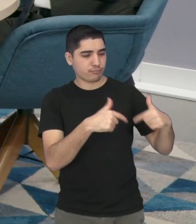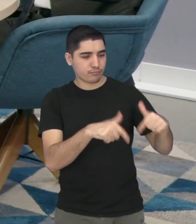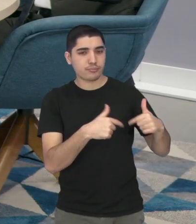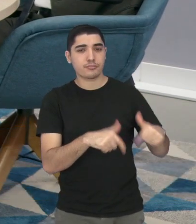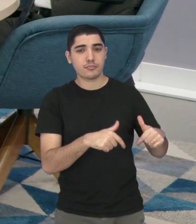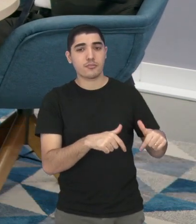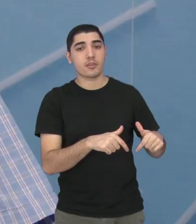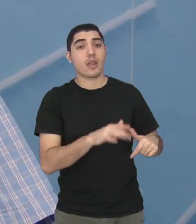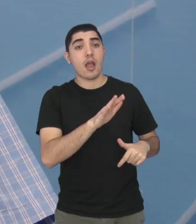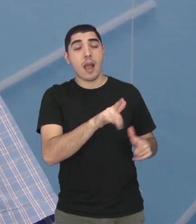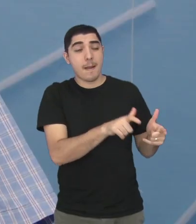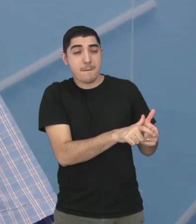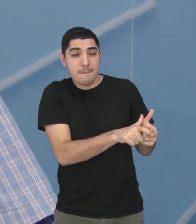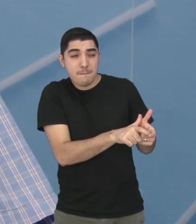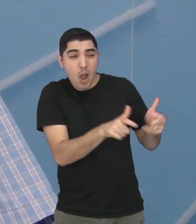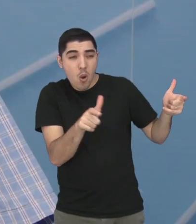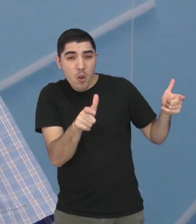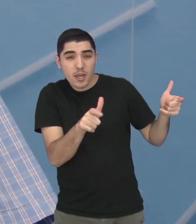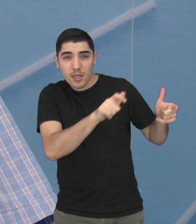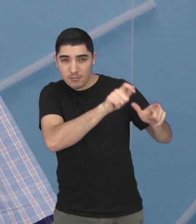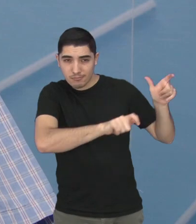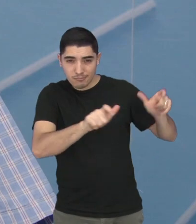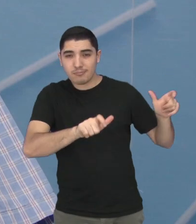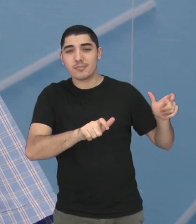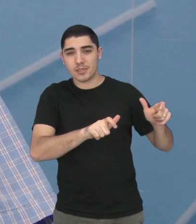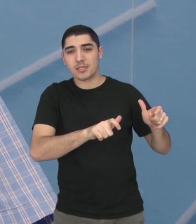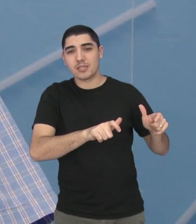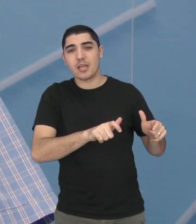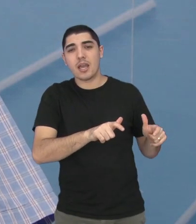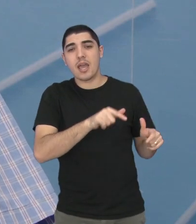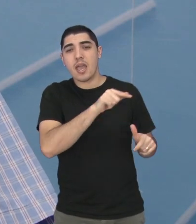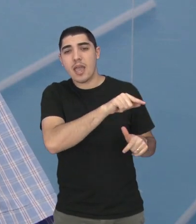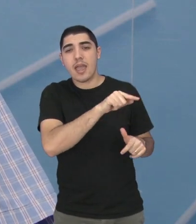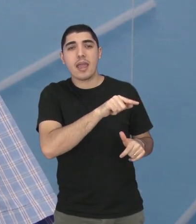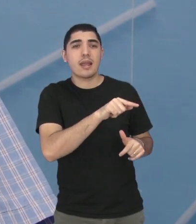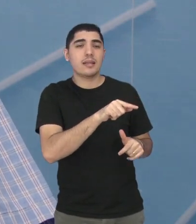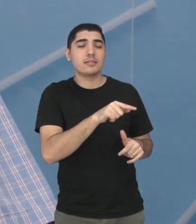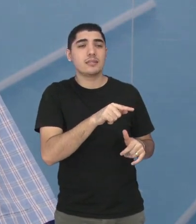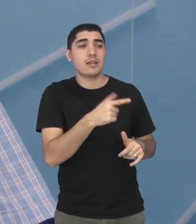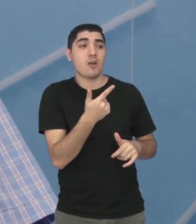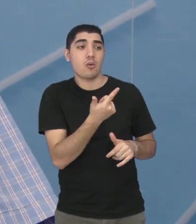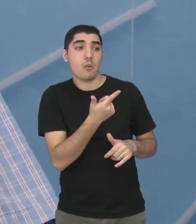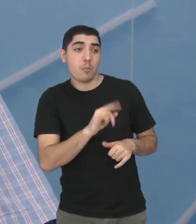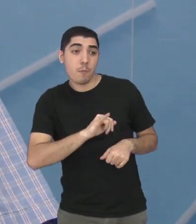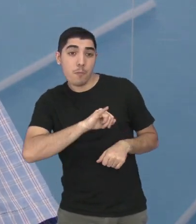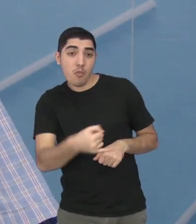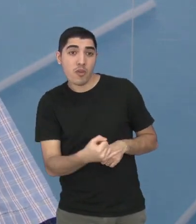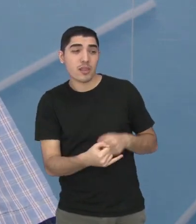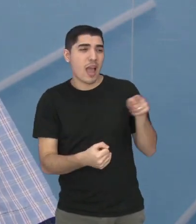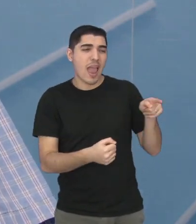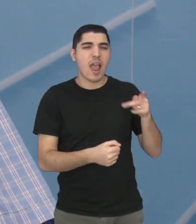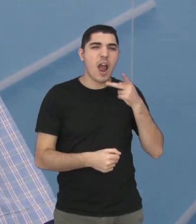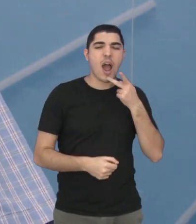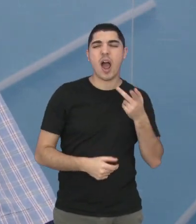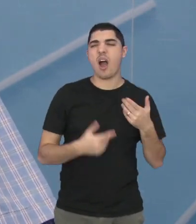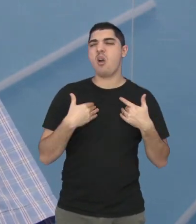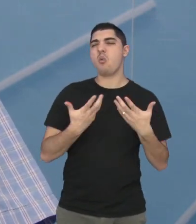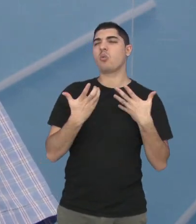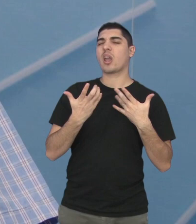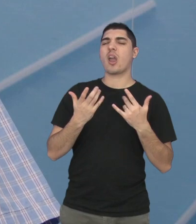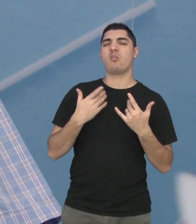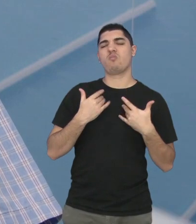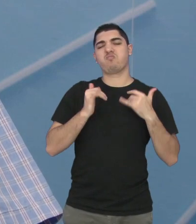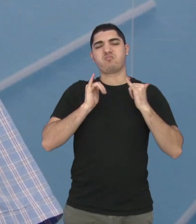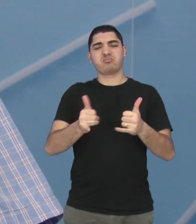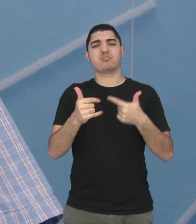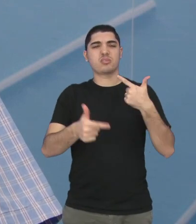serviços, a maior parte deles, eles esperam que um momento adequado e forçam a demissão muitas